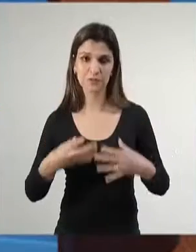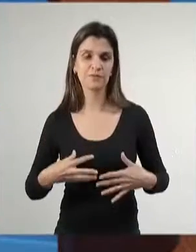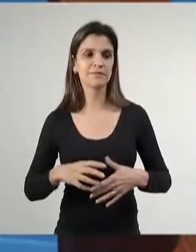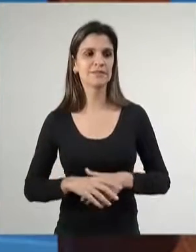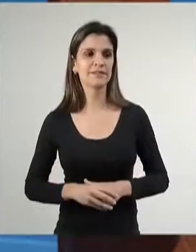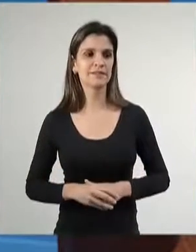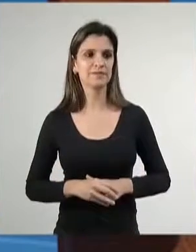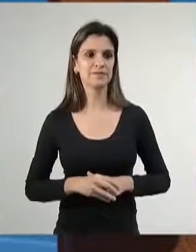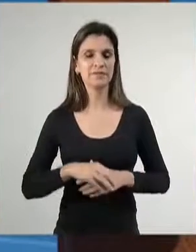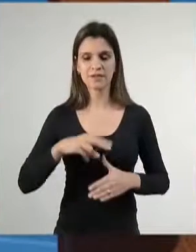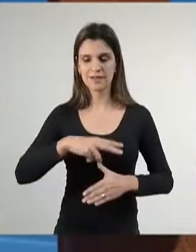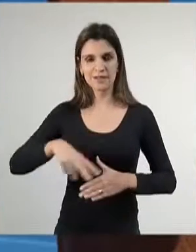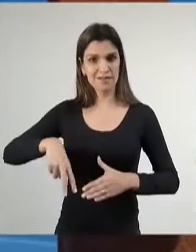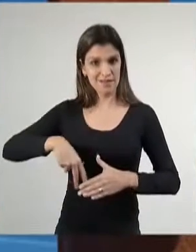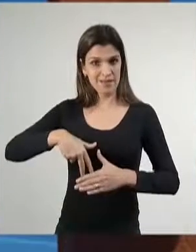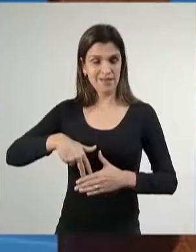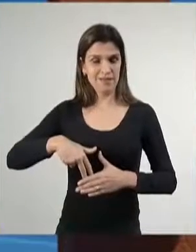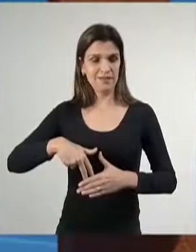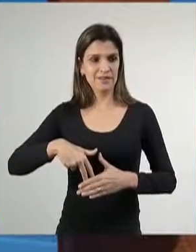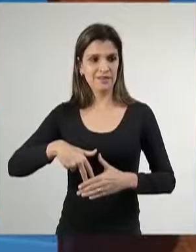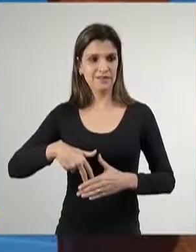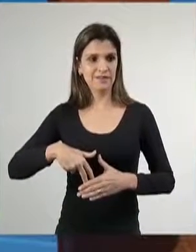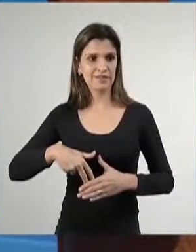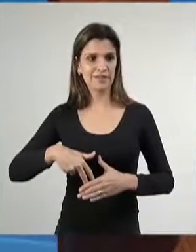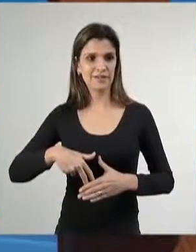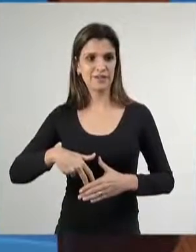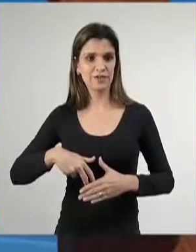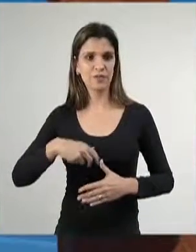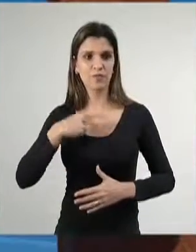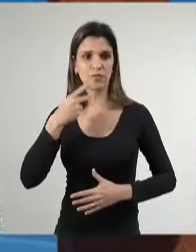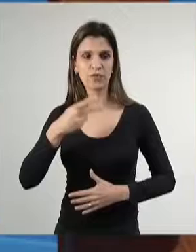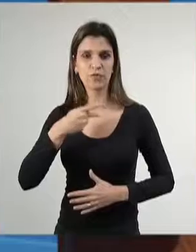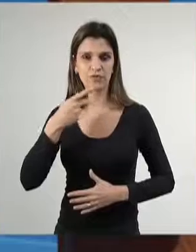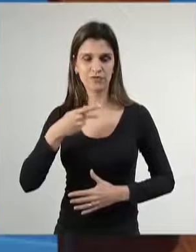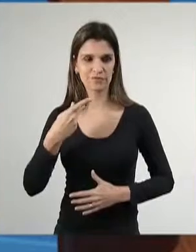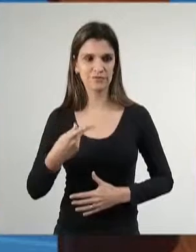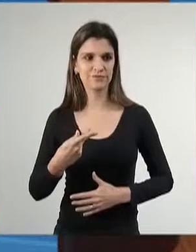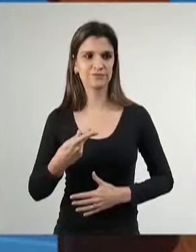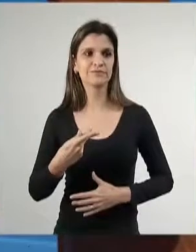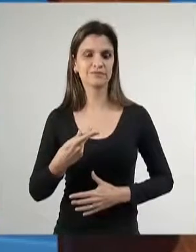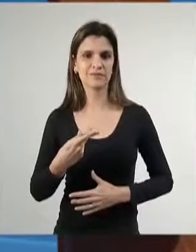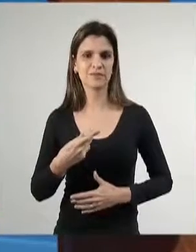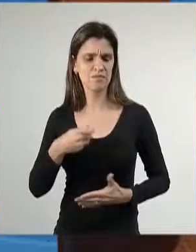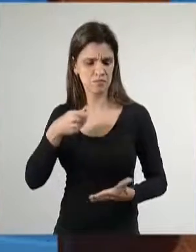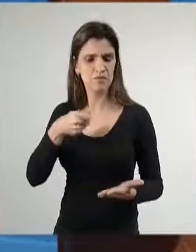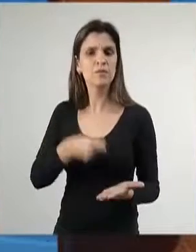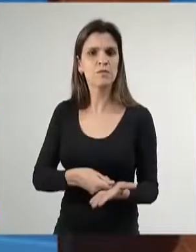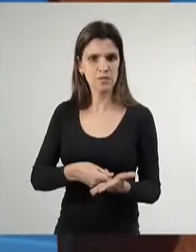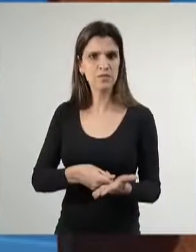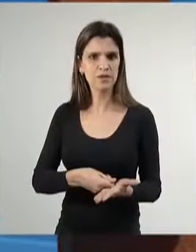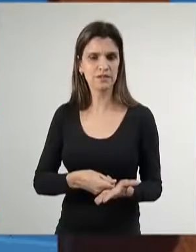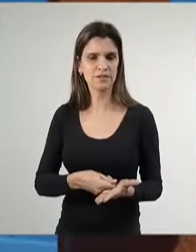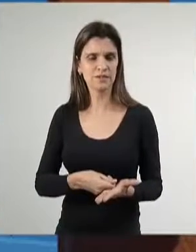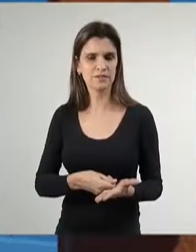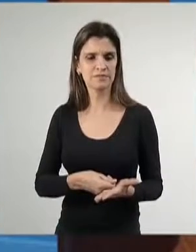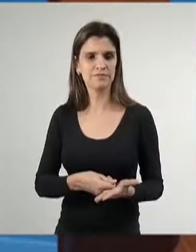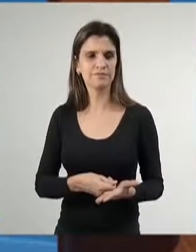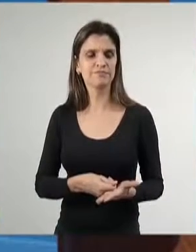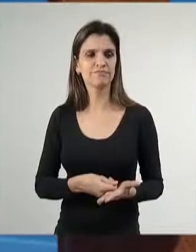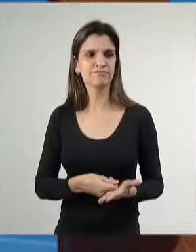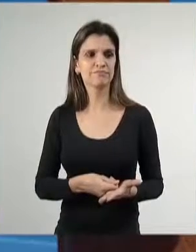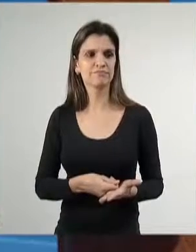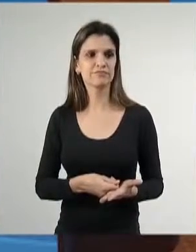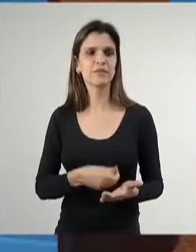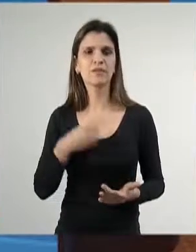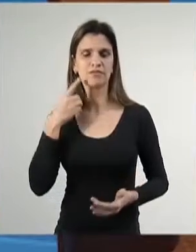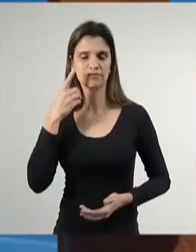usar a tribuna da Assembleia Legislativa é uma das nossas obrigações para poder